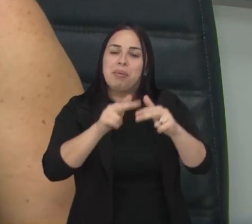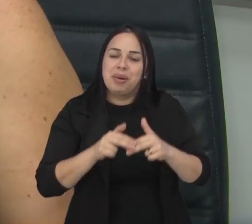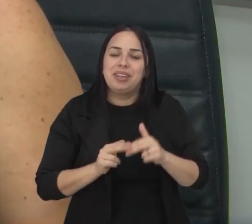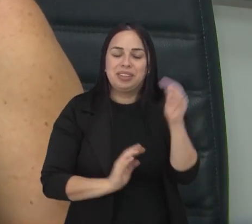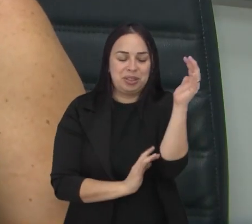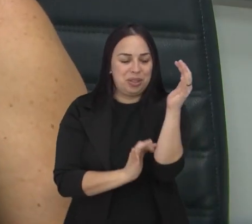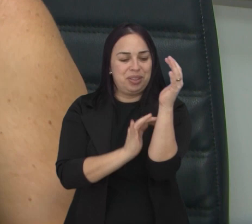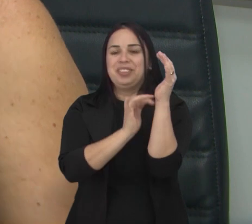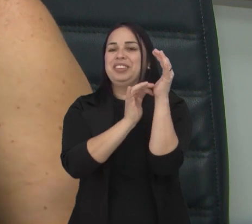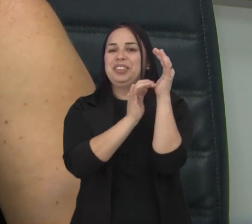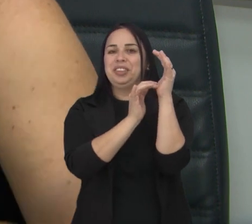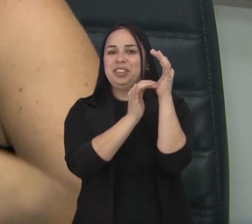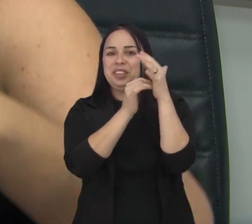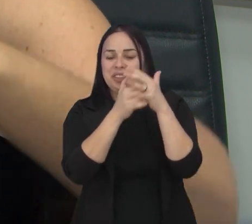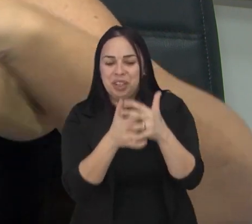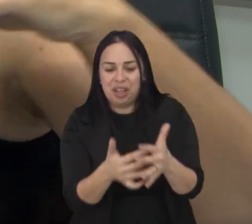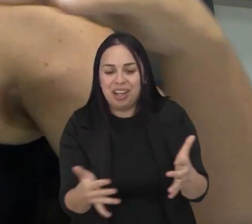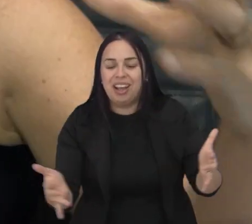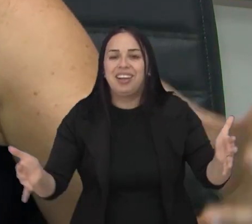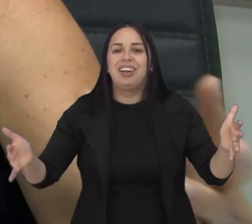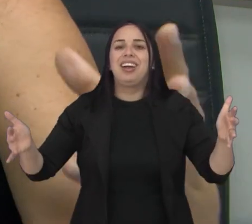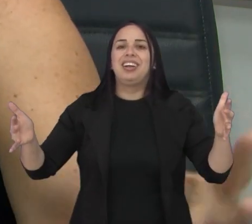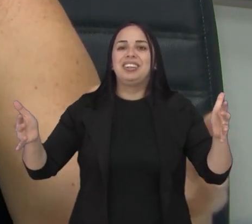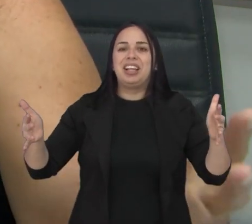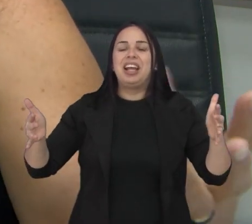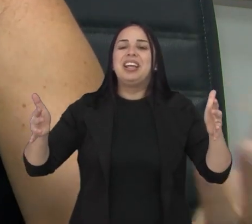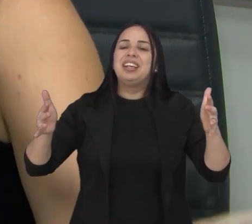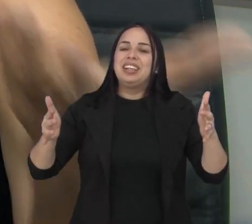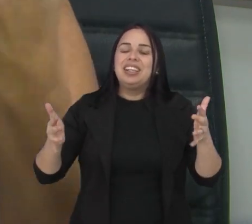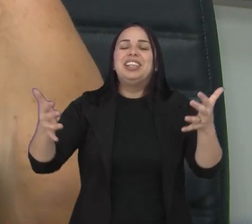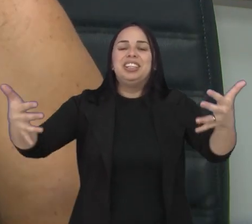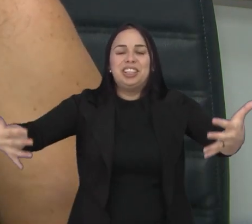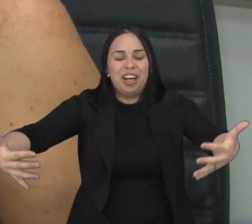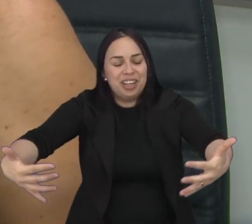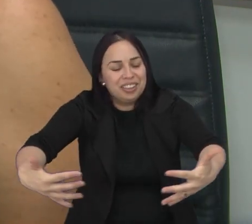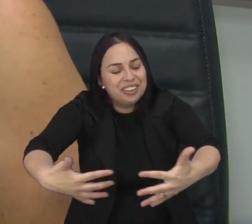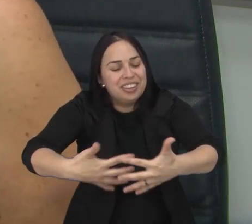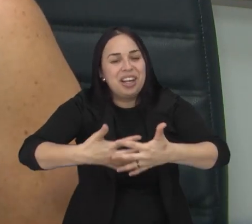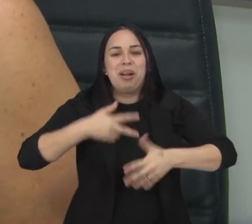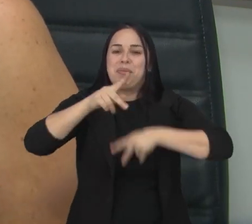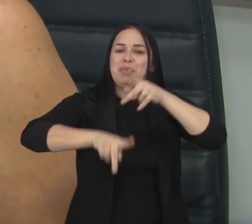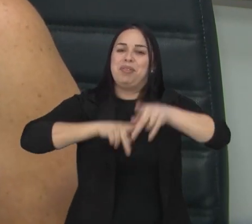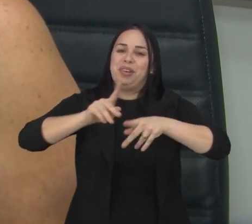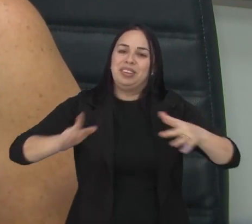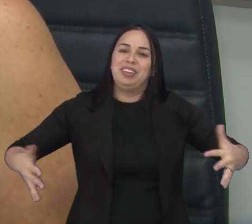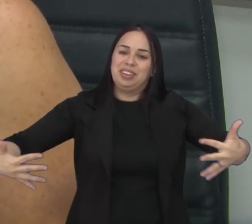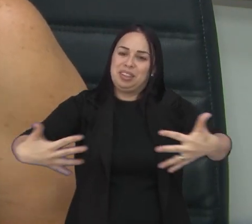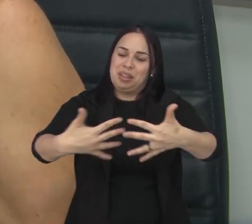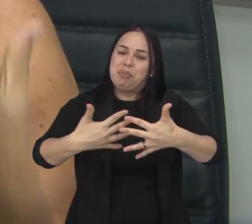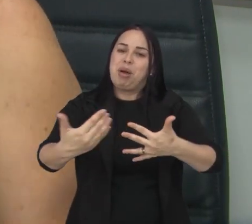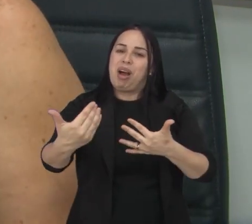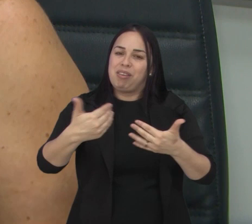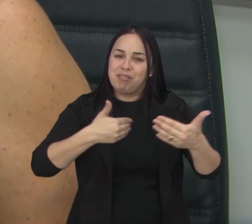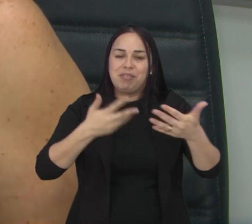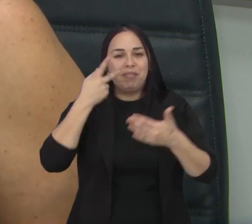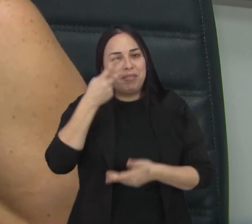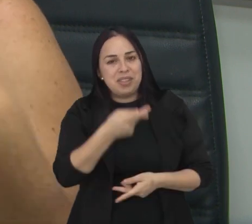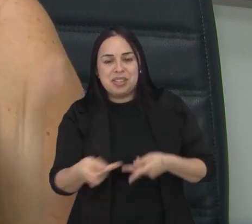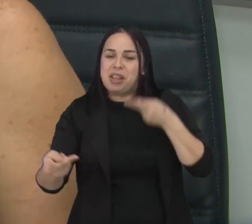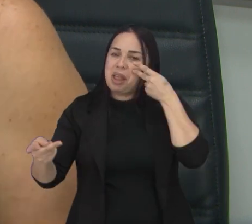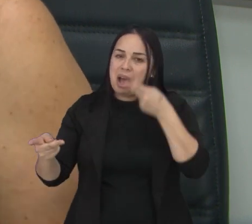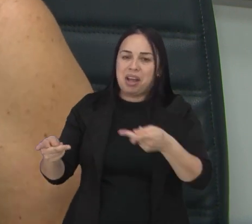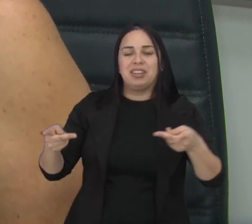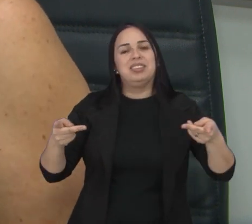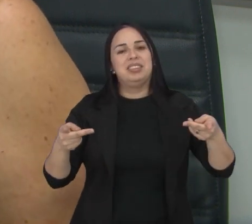Então o Parque Vicentina Aranha é isso, ele traz essa diversidade no meio da cidade e chama a população joseense para estar lá,